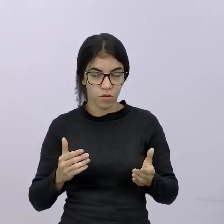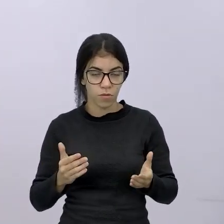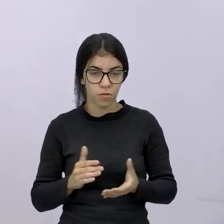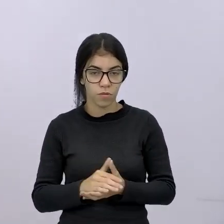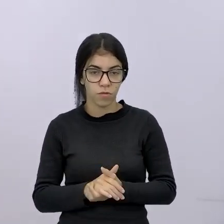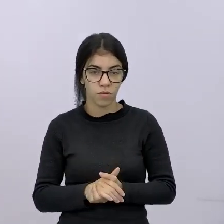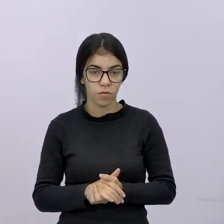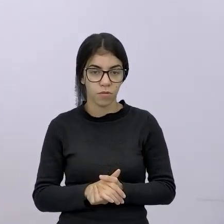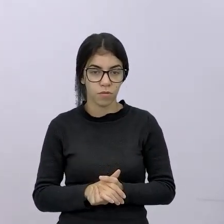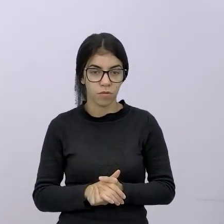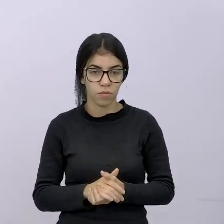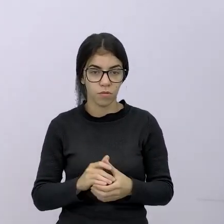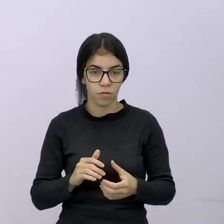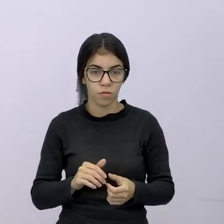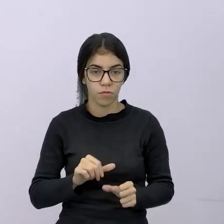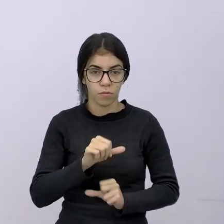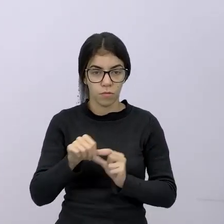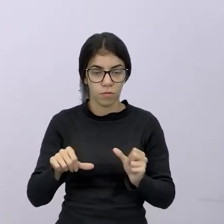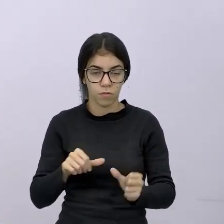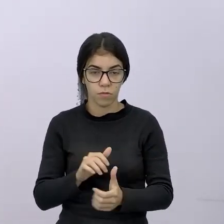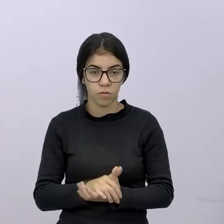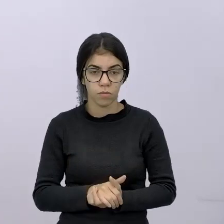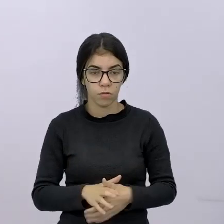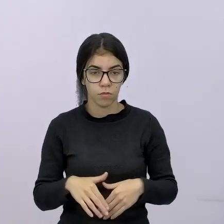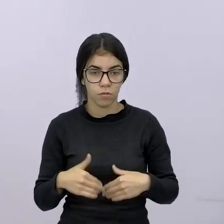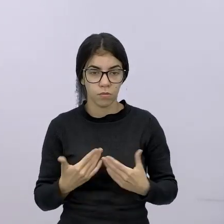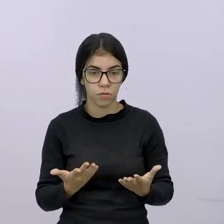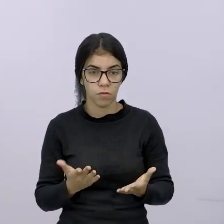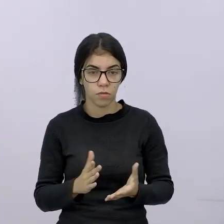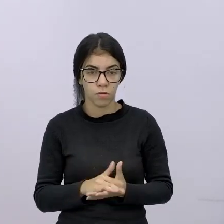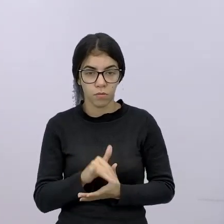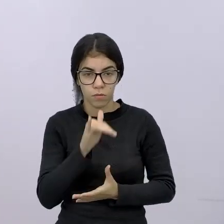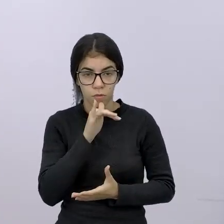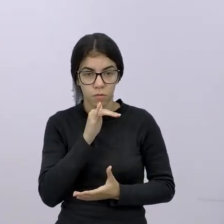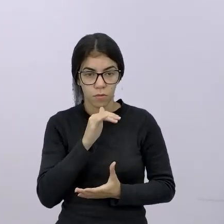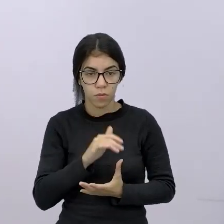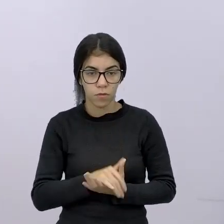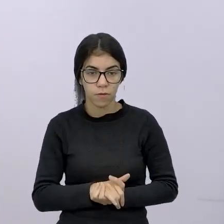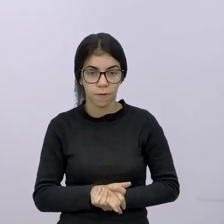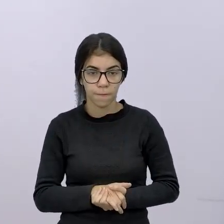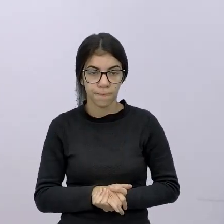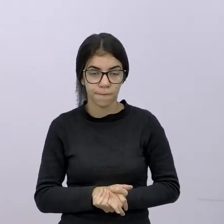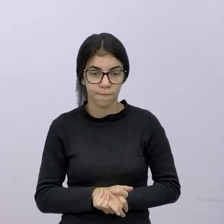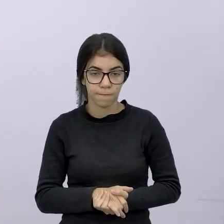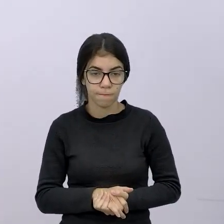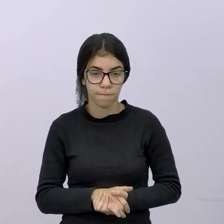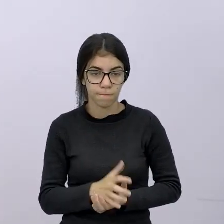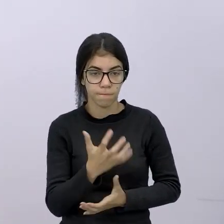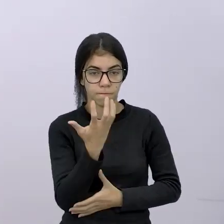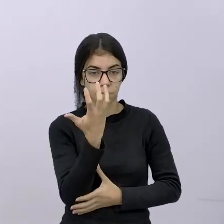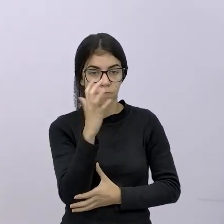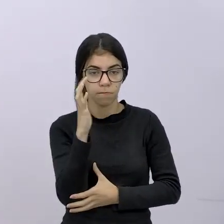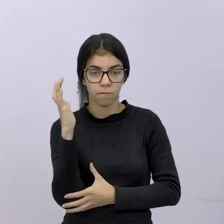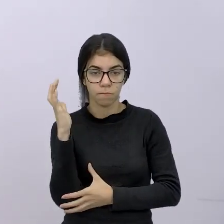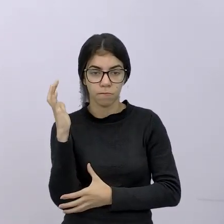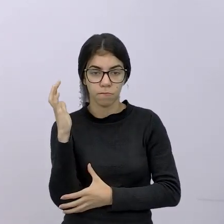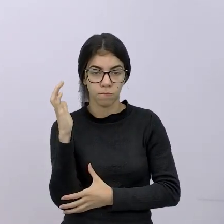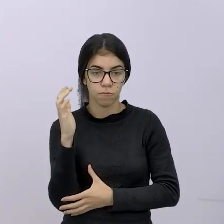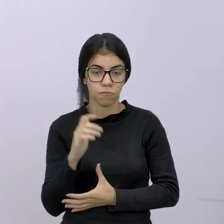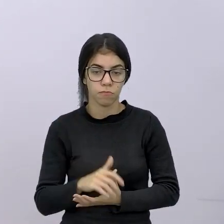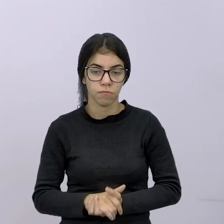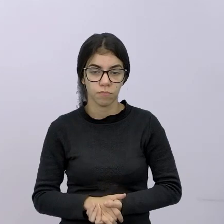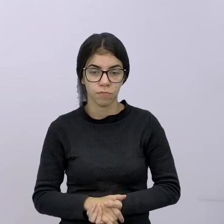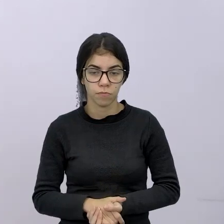transforma atualmente, né? Embora o Hegel mesmo dê o exemplo, por exemplo, da árvore, né?